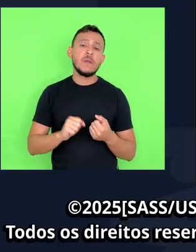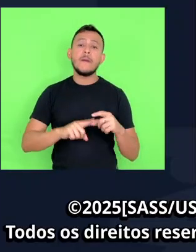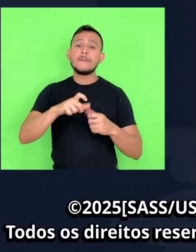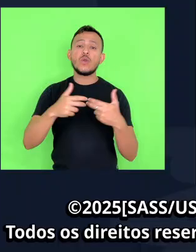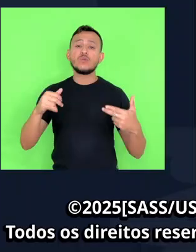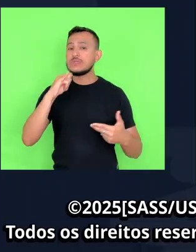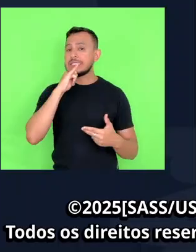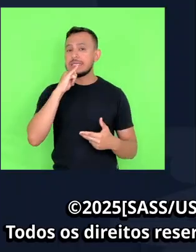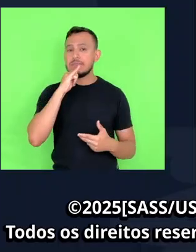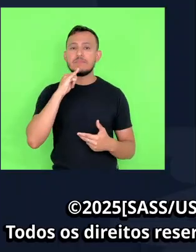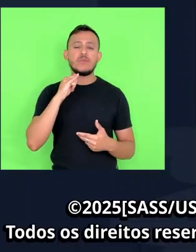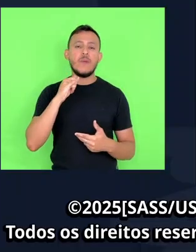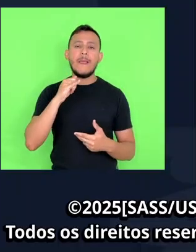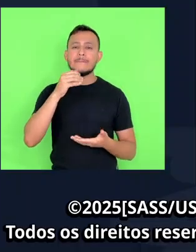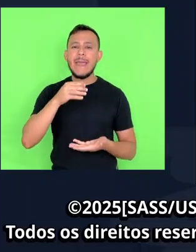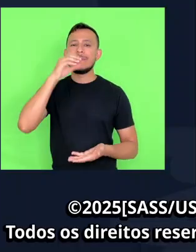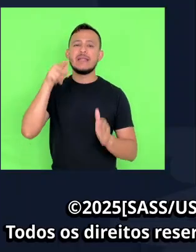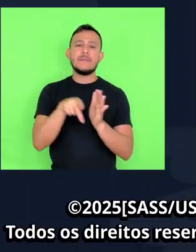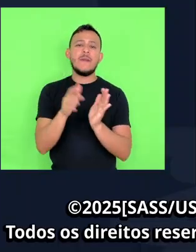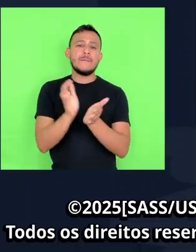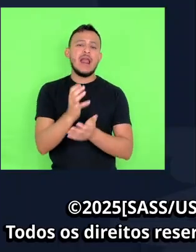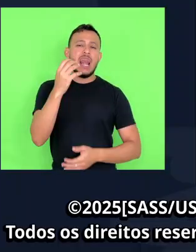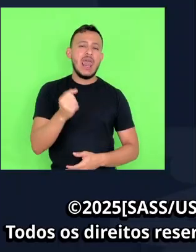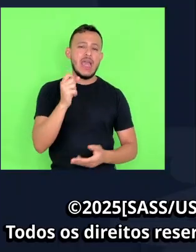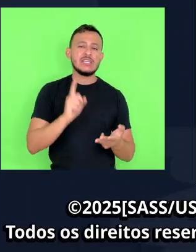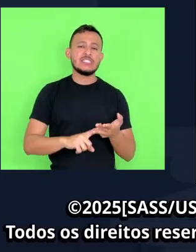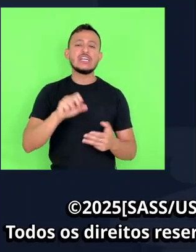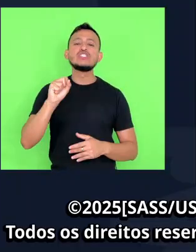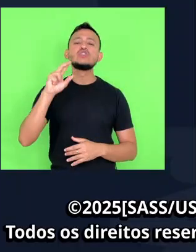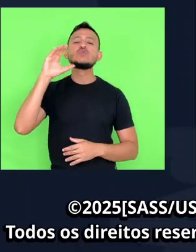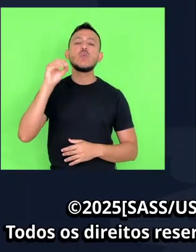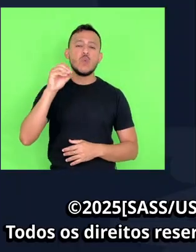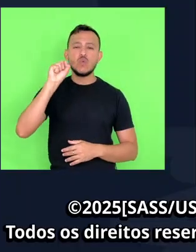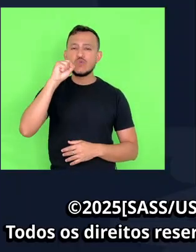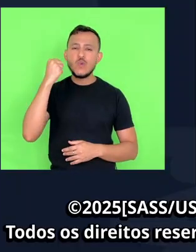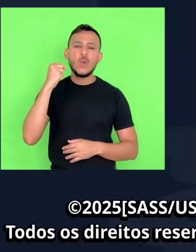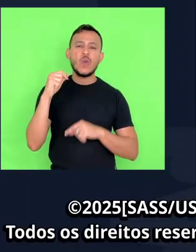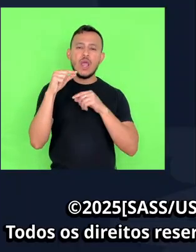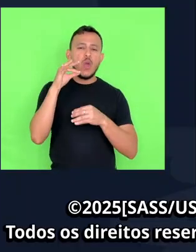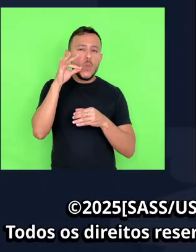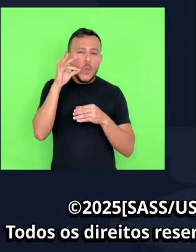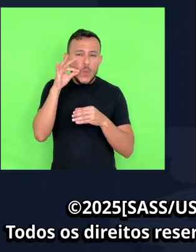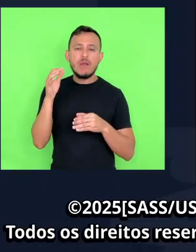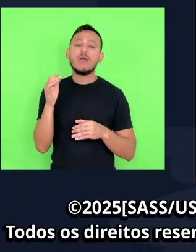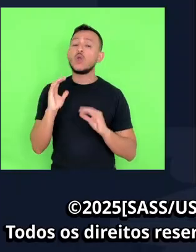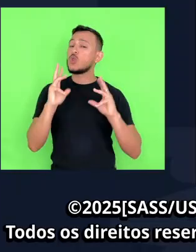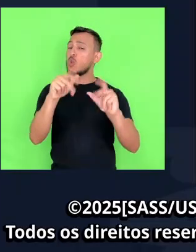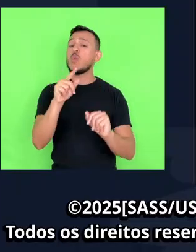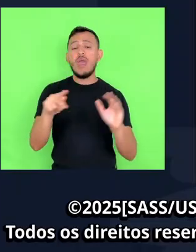produtos, bebidas lácteas, sucos de caixinha, todos esses são